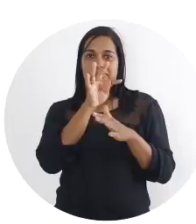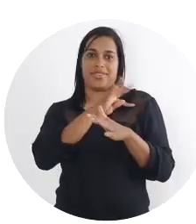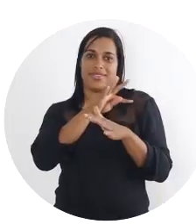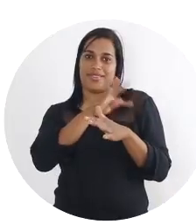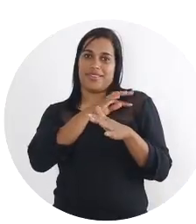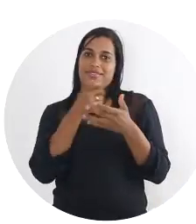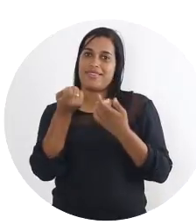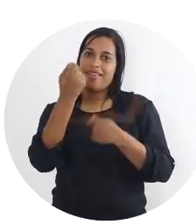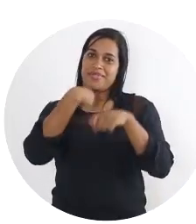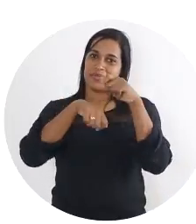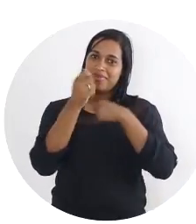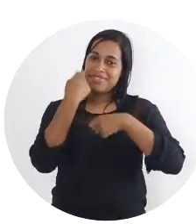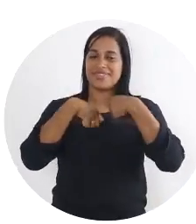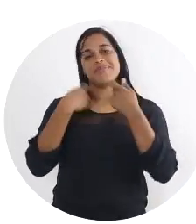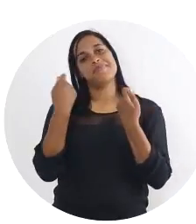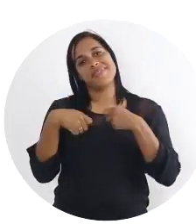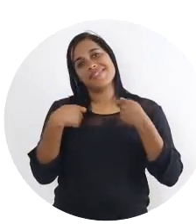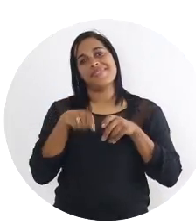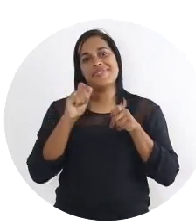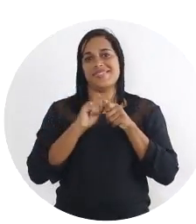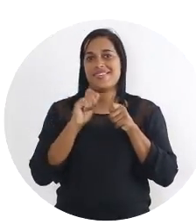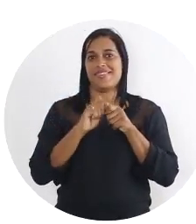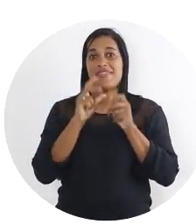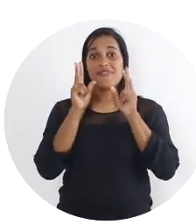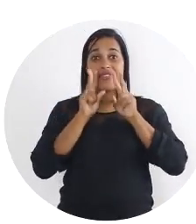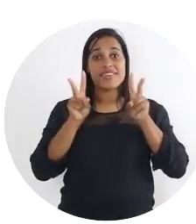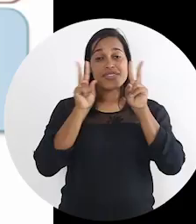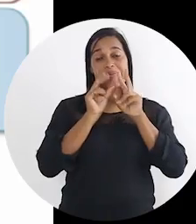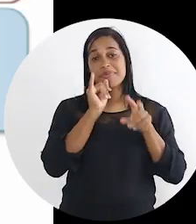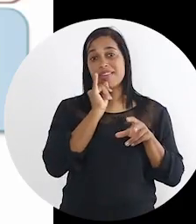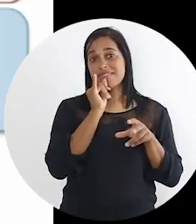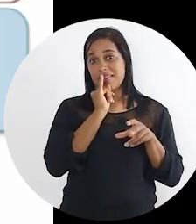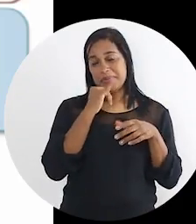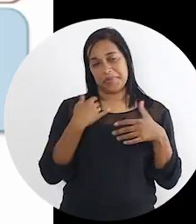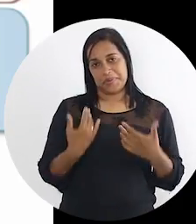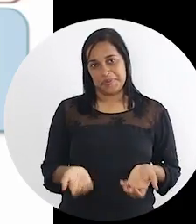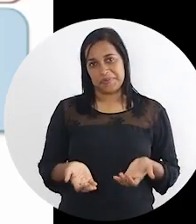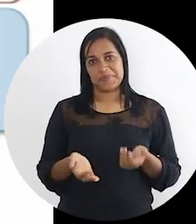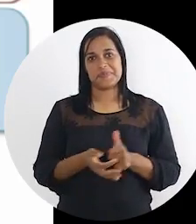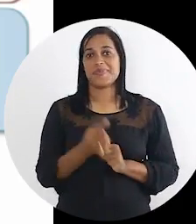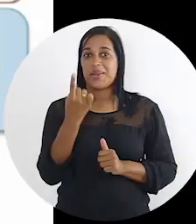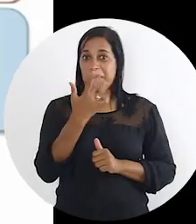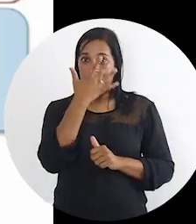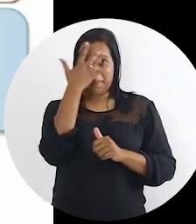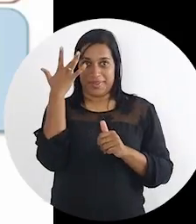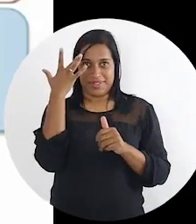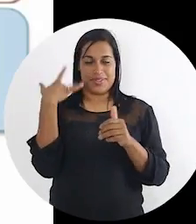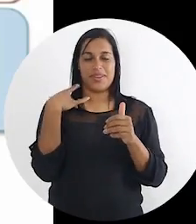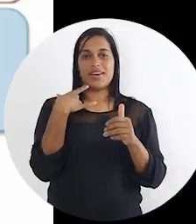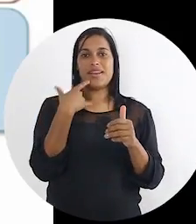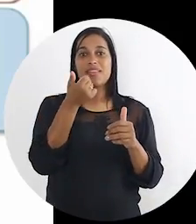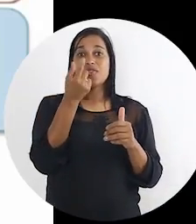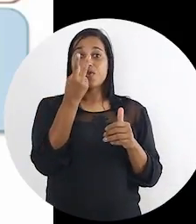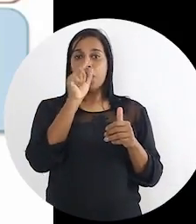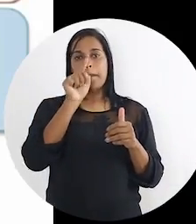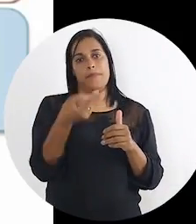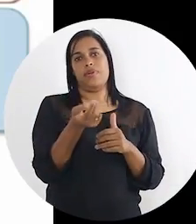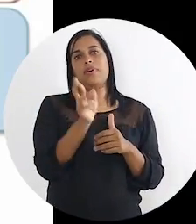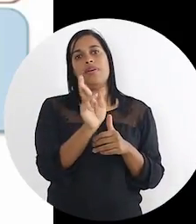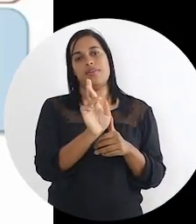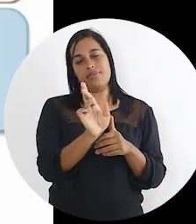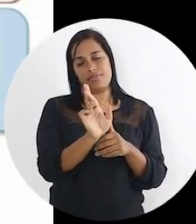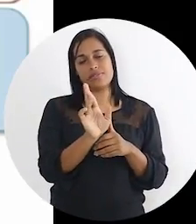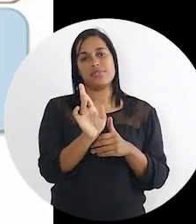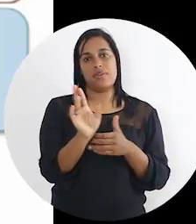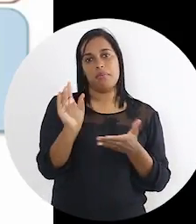em administração, precisa fazer. Vejamos aqui um exemplo. Uma pessoa aplicou R$ 2.000 em um